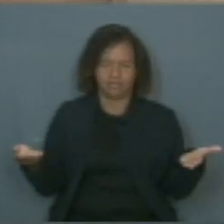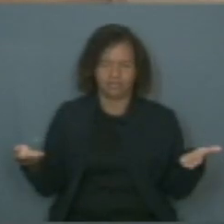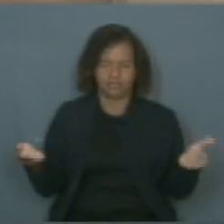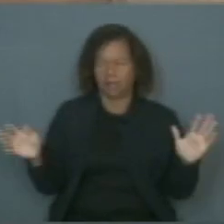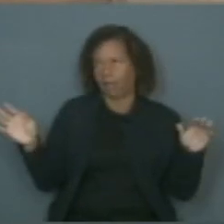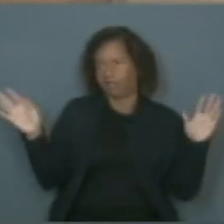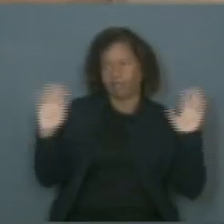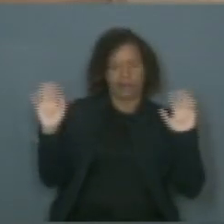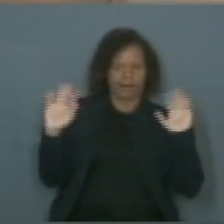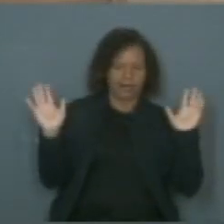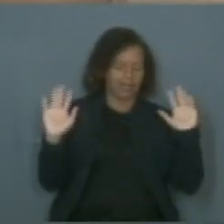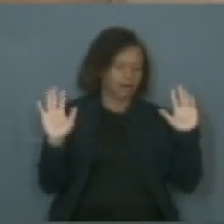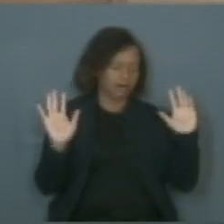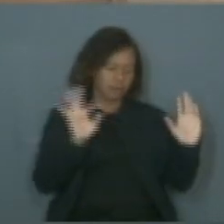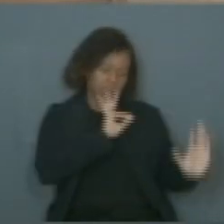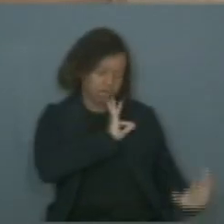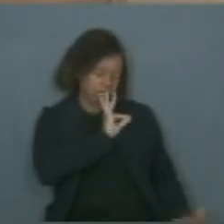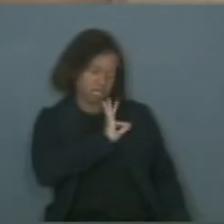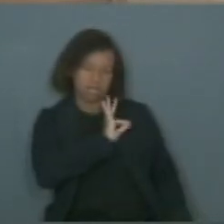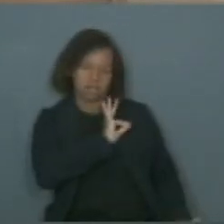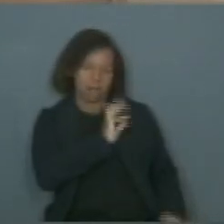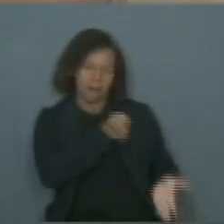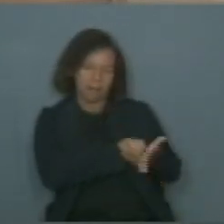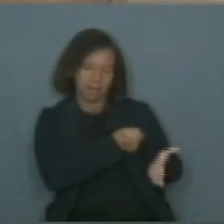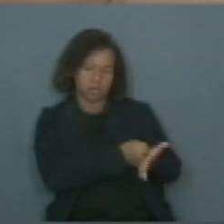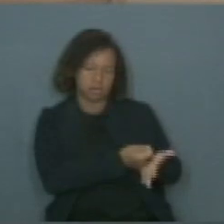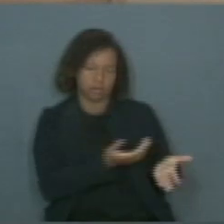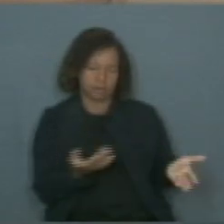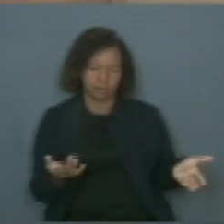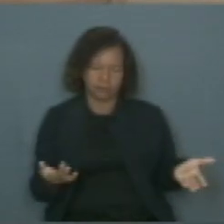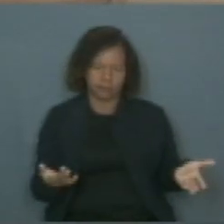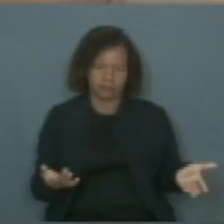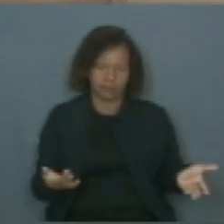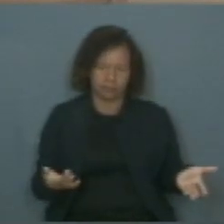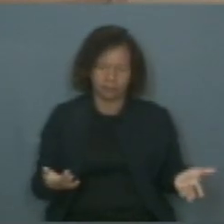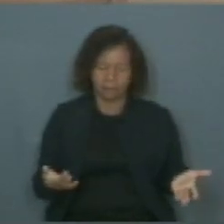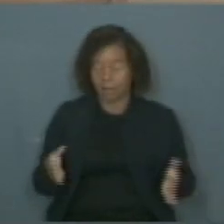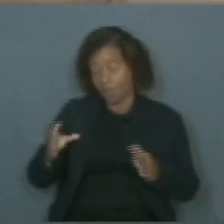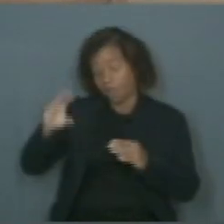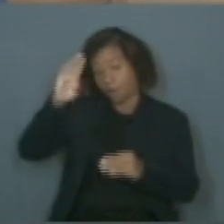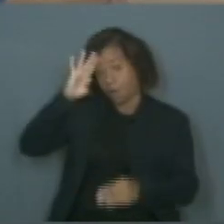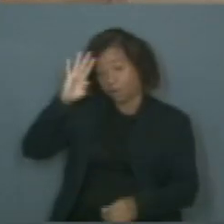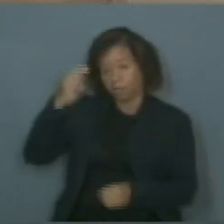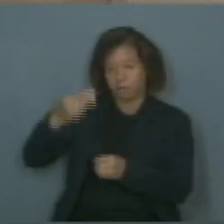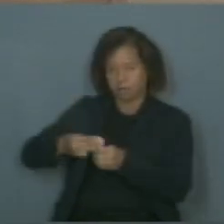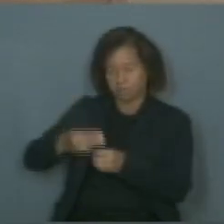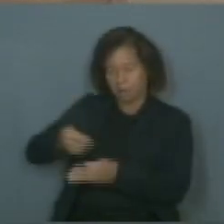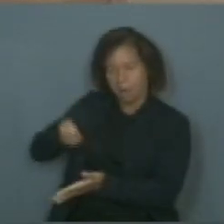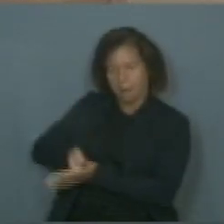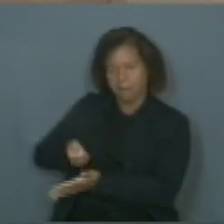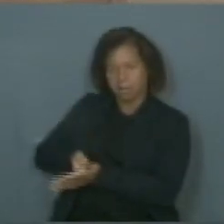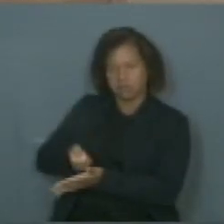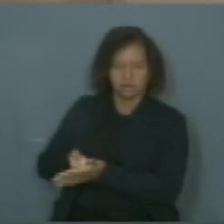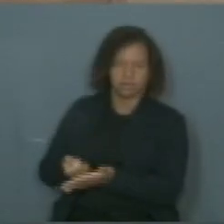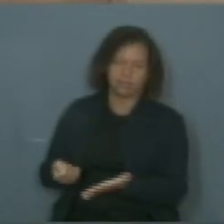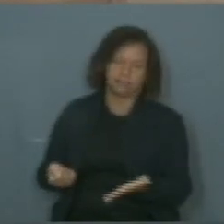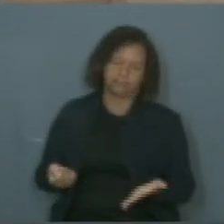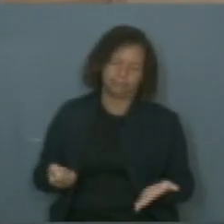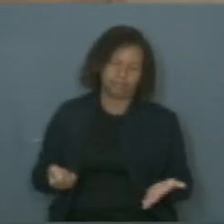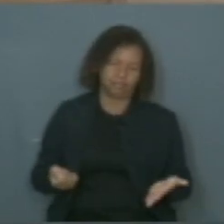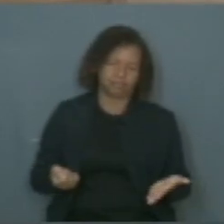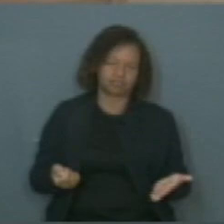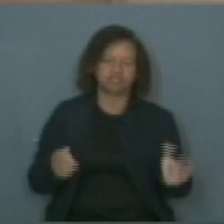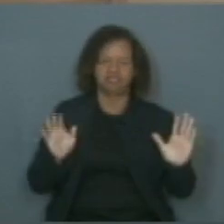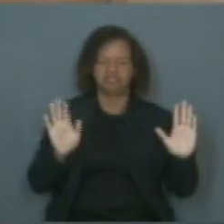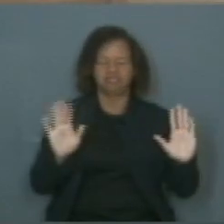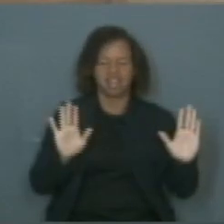Ah, não. Foi polícia, é opressor. Foi guarda municipal, é opressor.